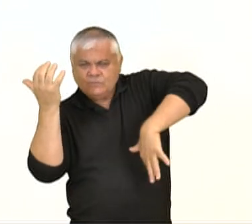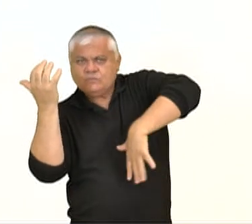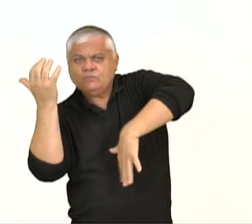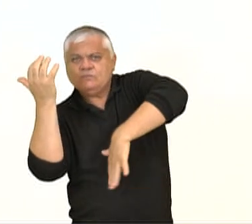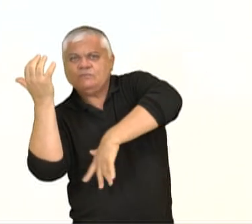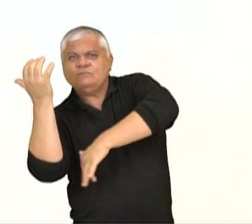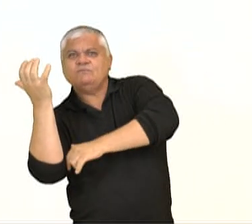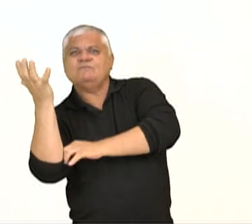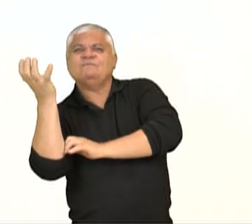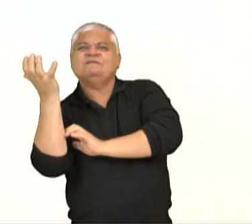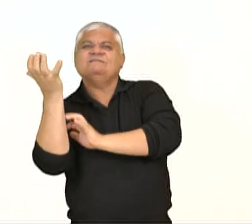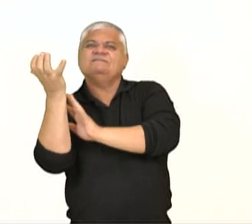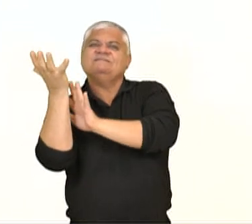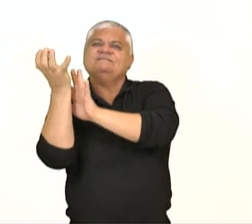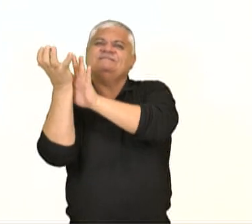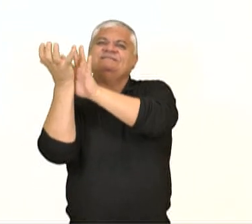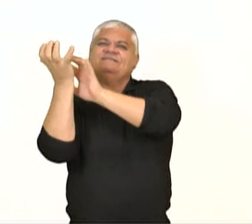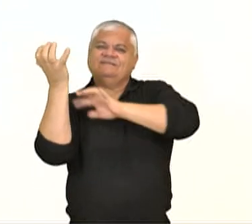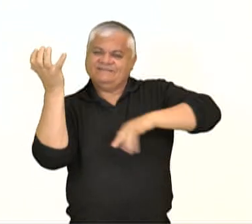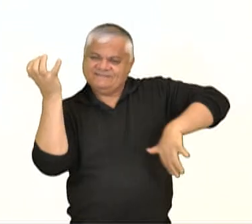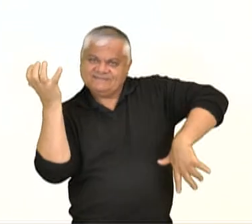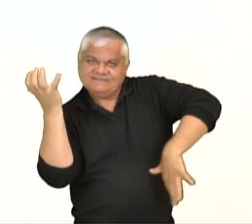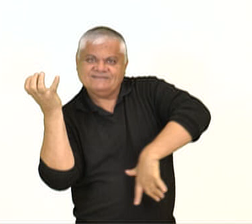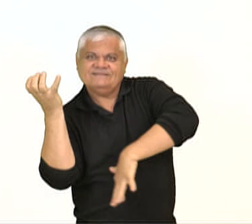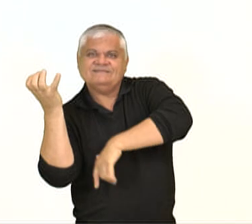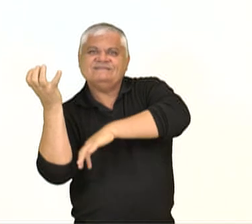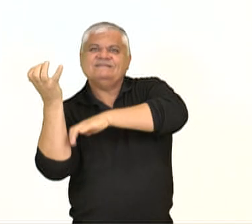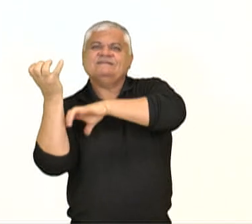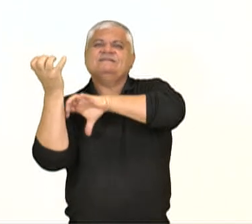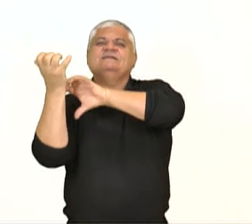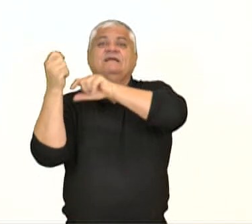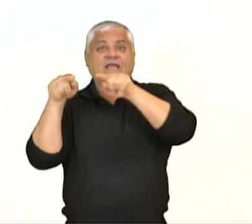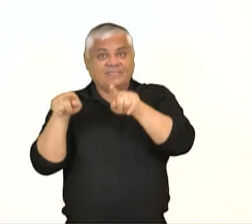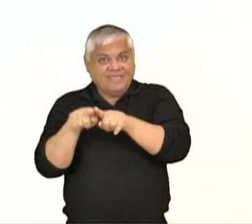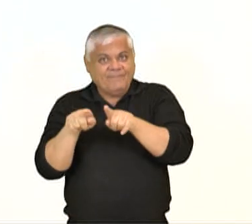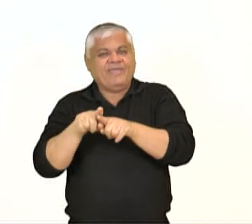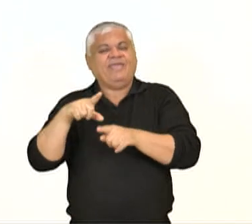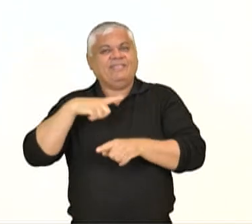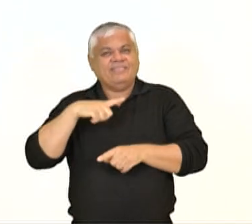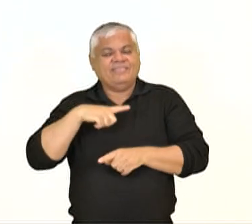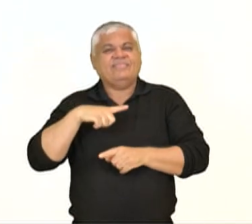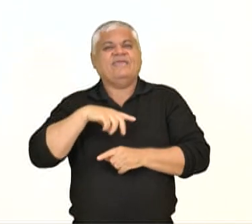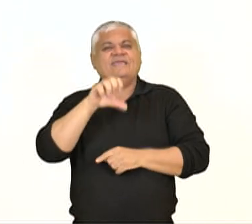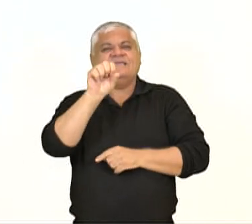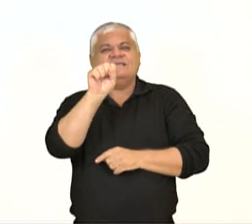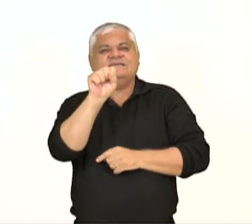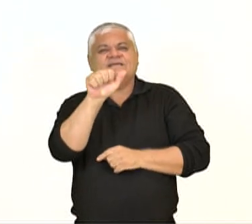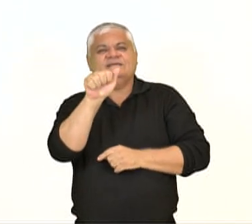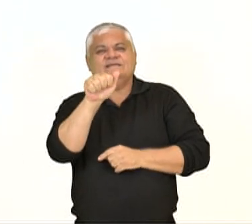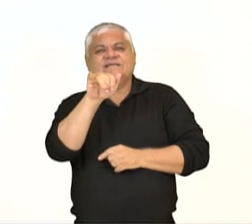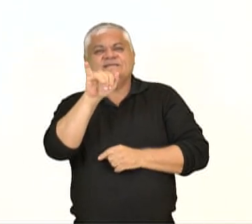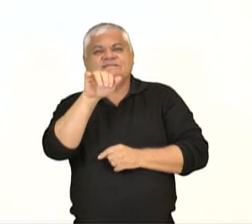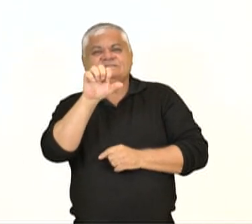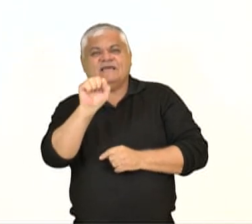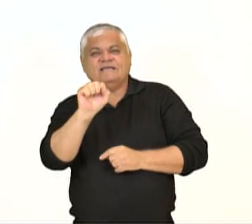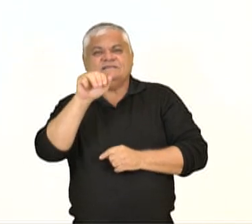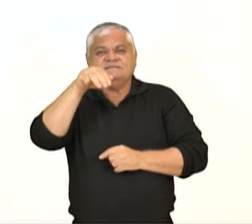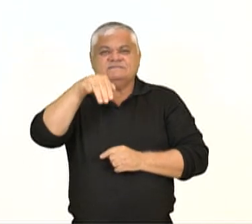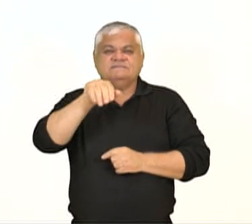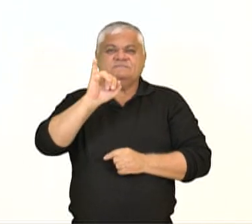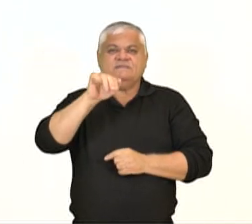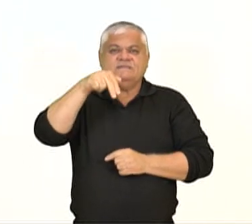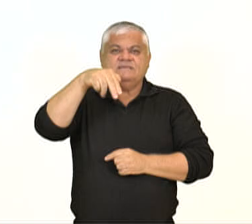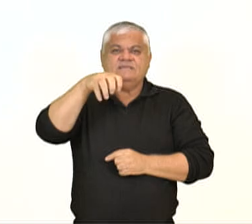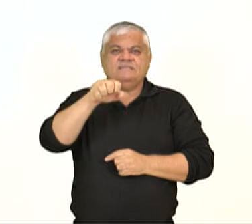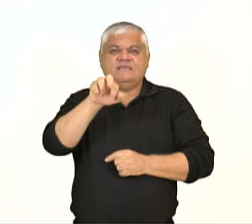e também elas retiram do solo outras substâncias que são de extrema importância, que são os sais minerais.